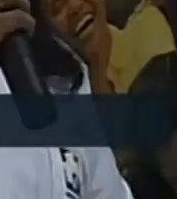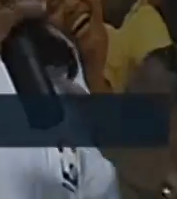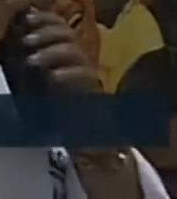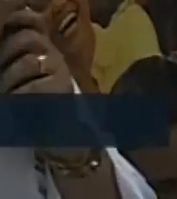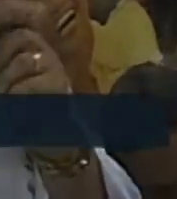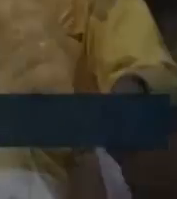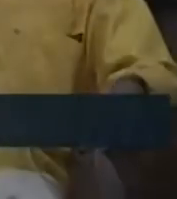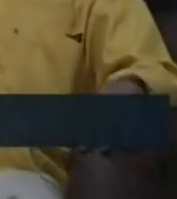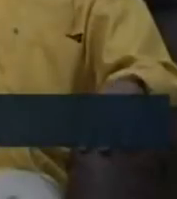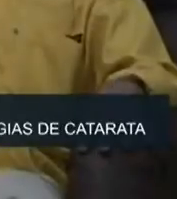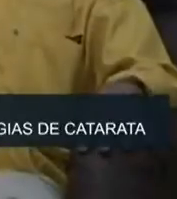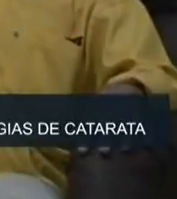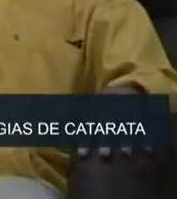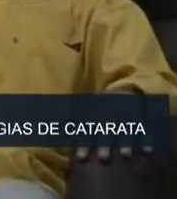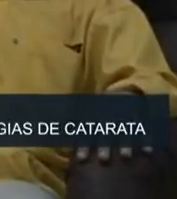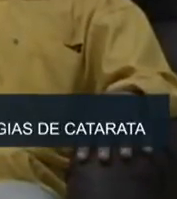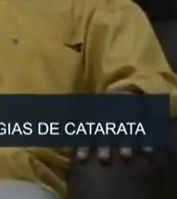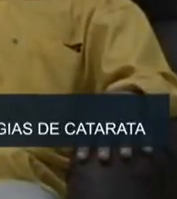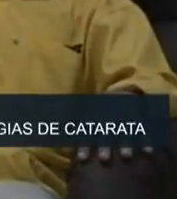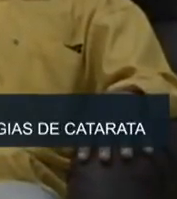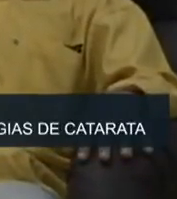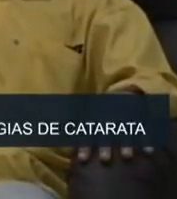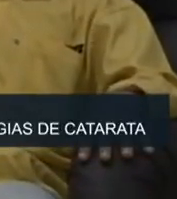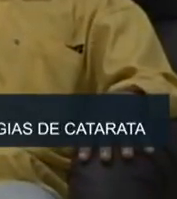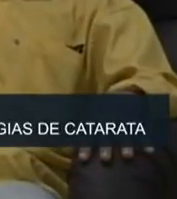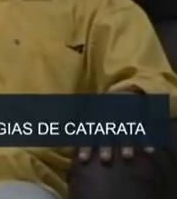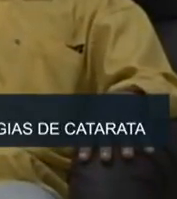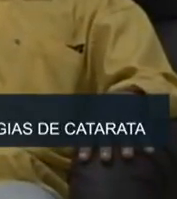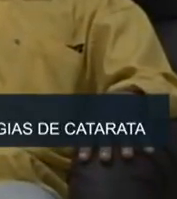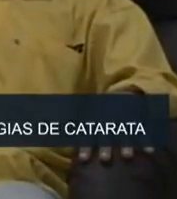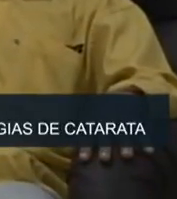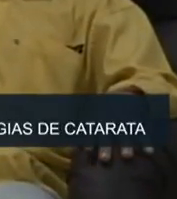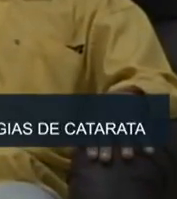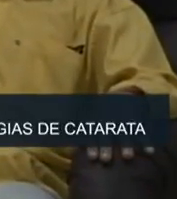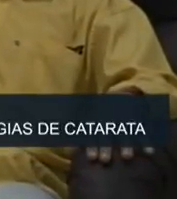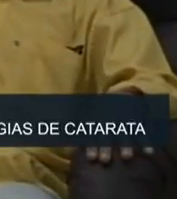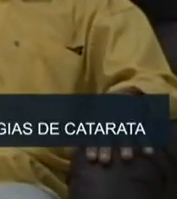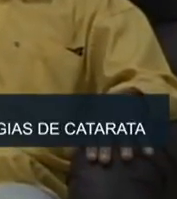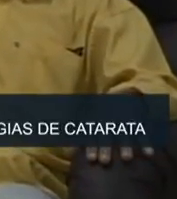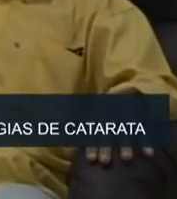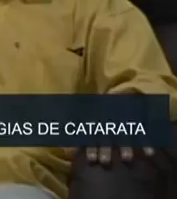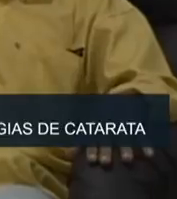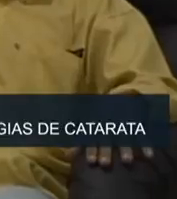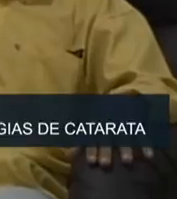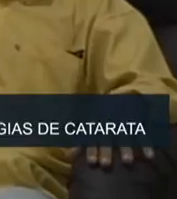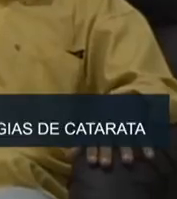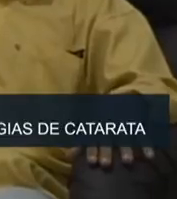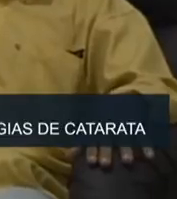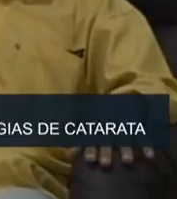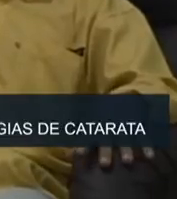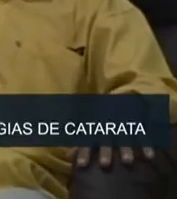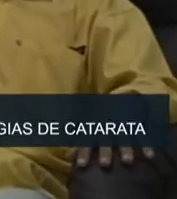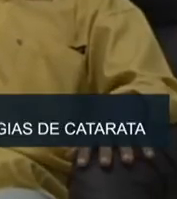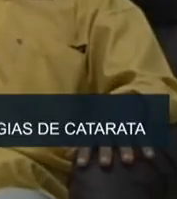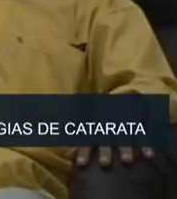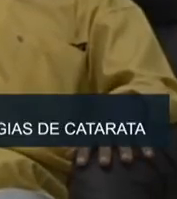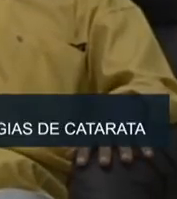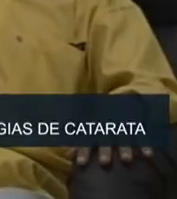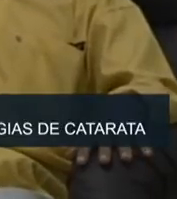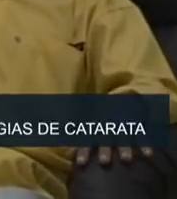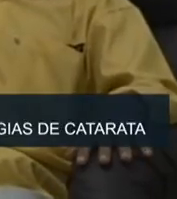área e normalmente o paciente quando tem alguma possível intercorrência uma possível